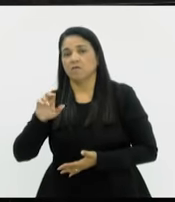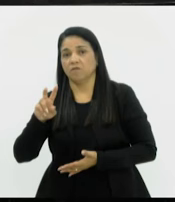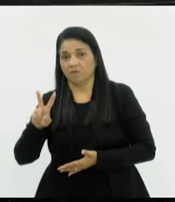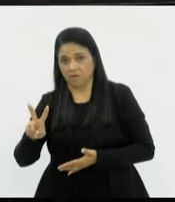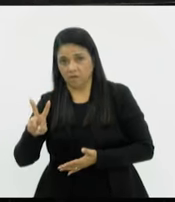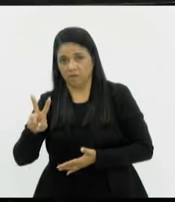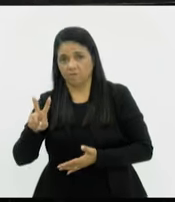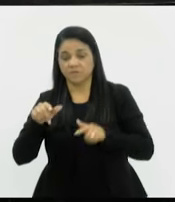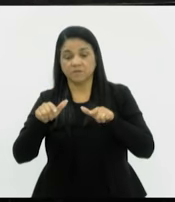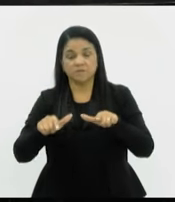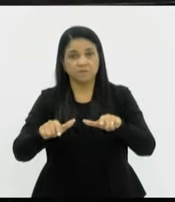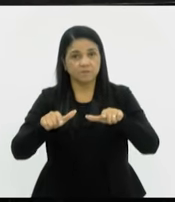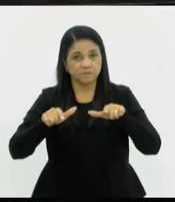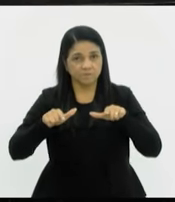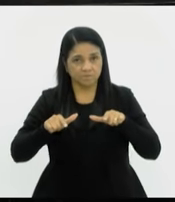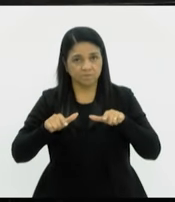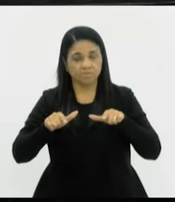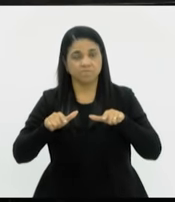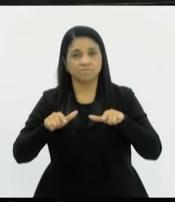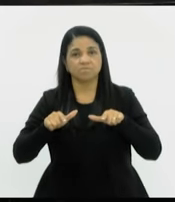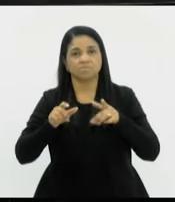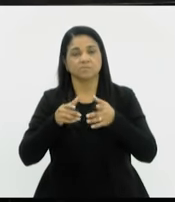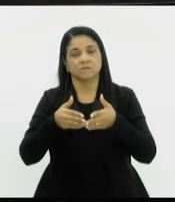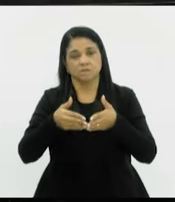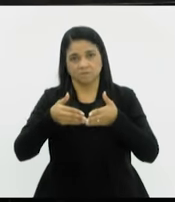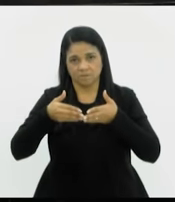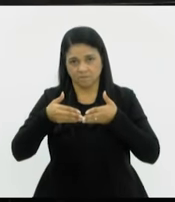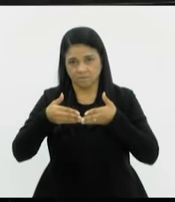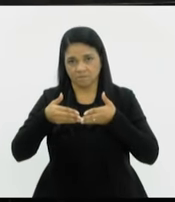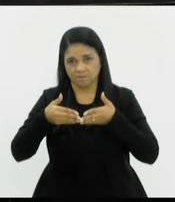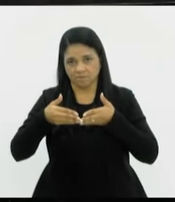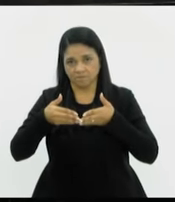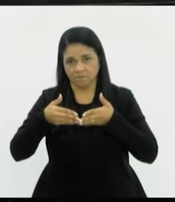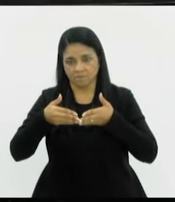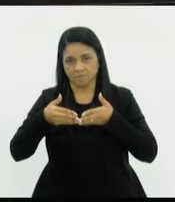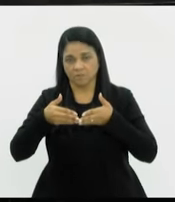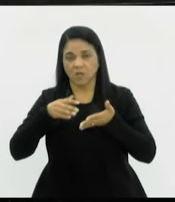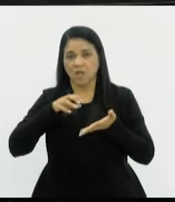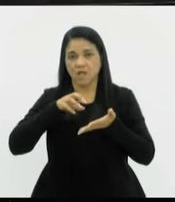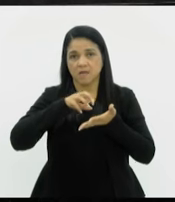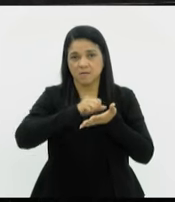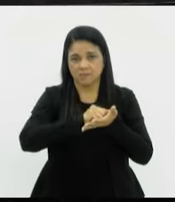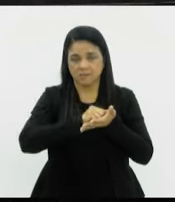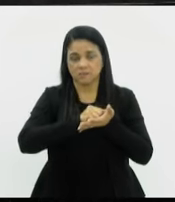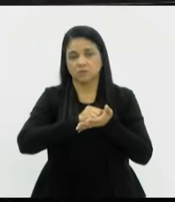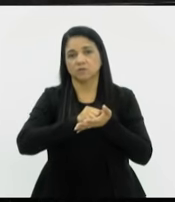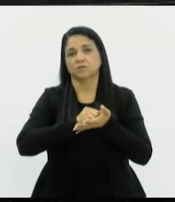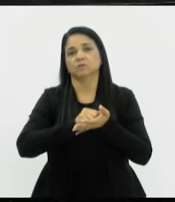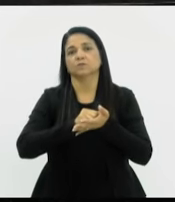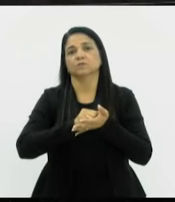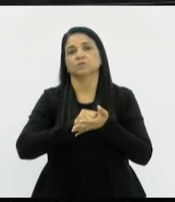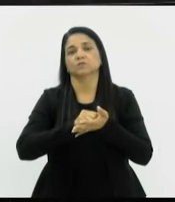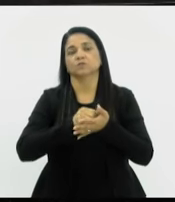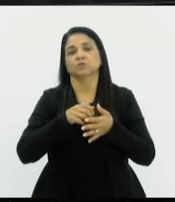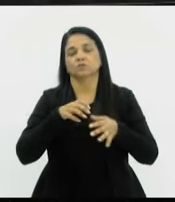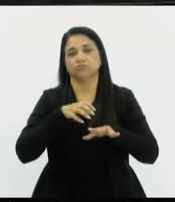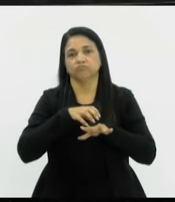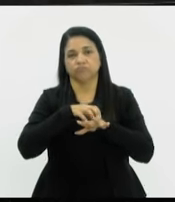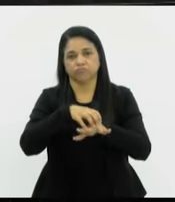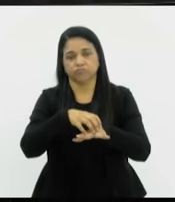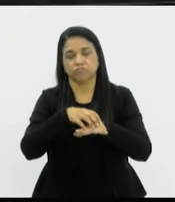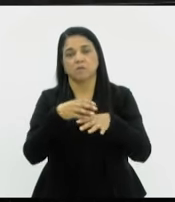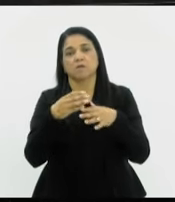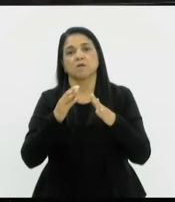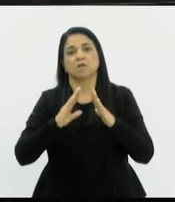Certificado de Licenciamento e Registro dos Veículos,